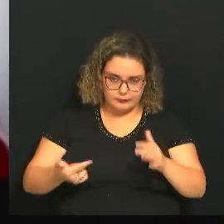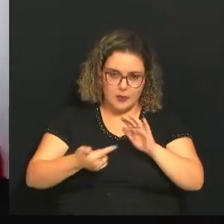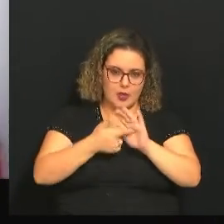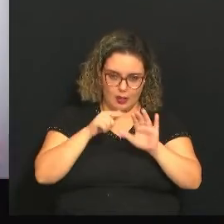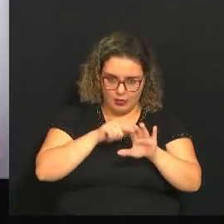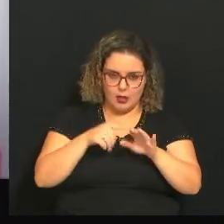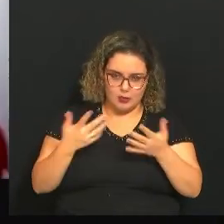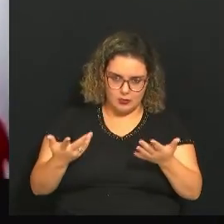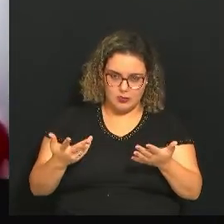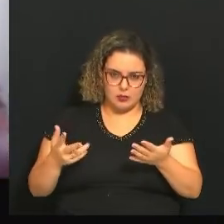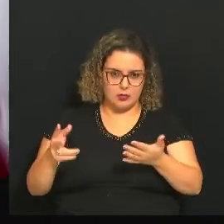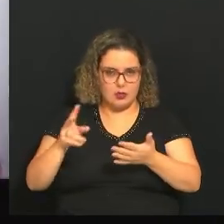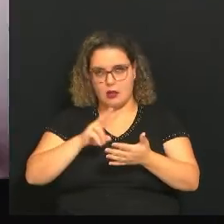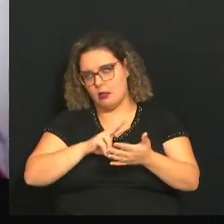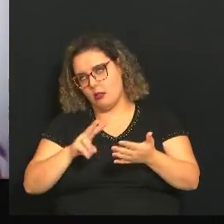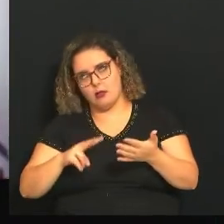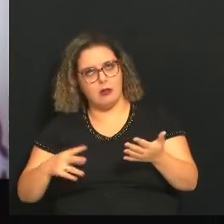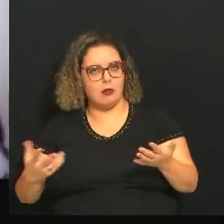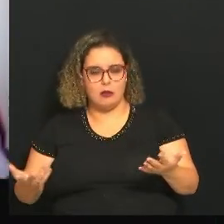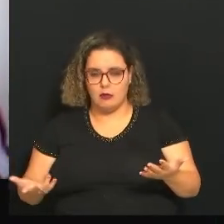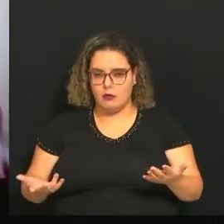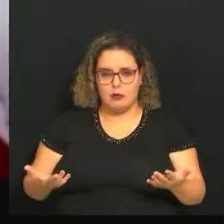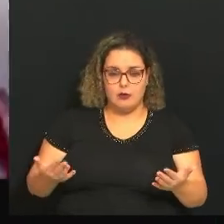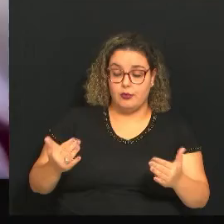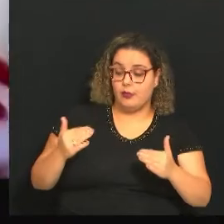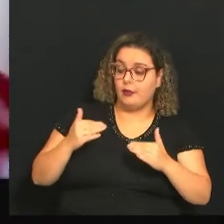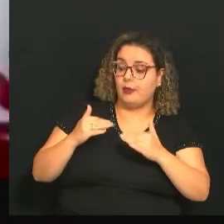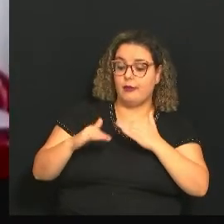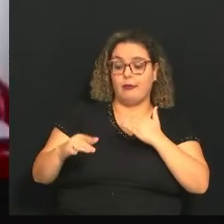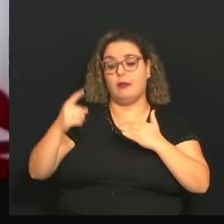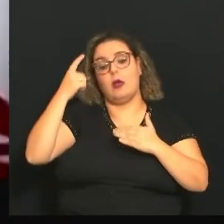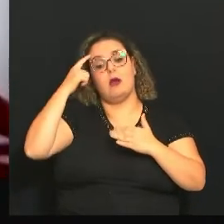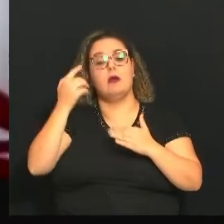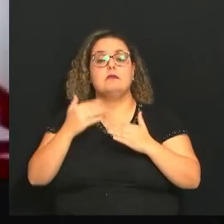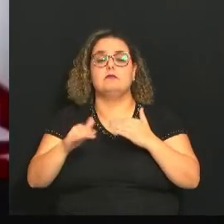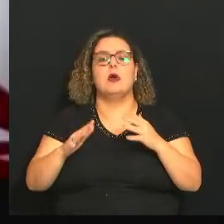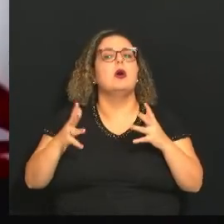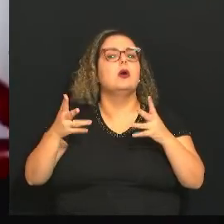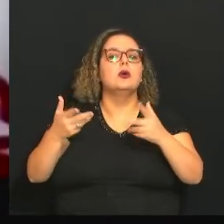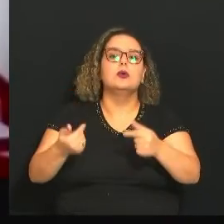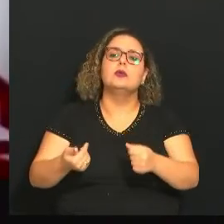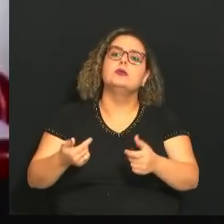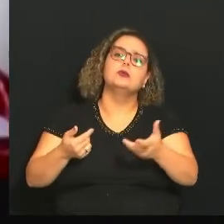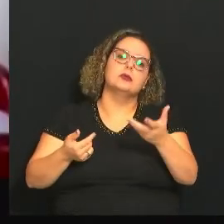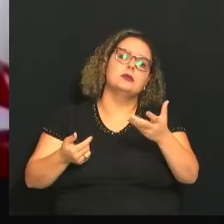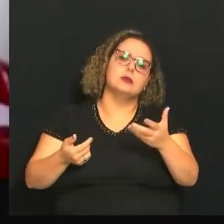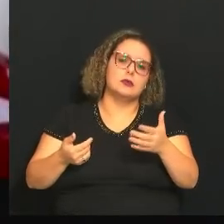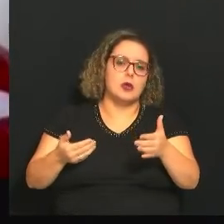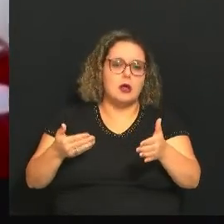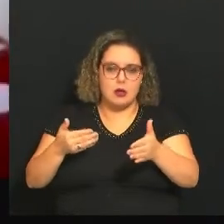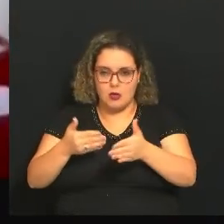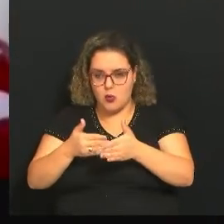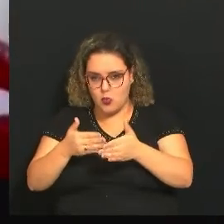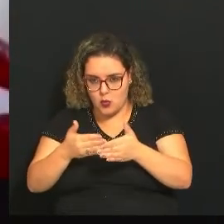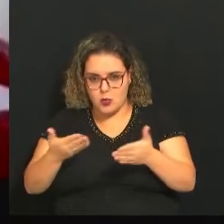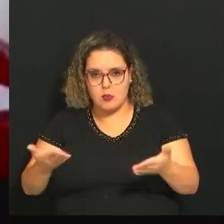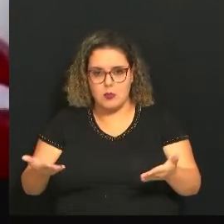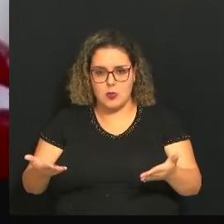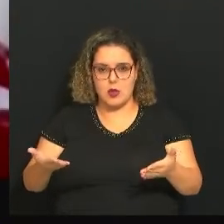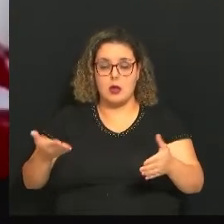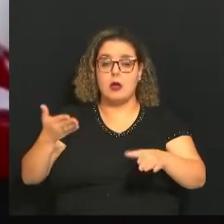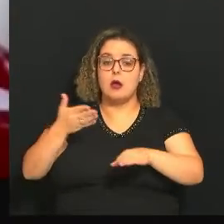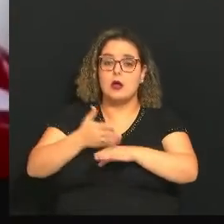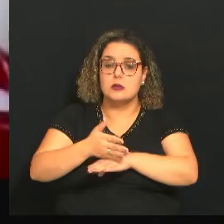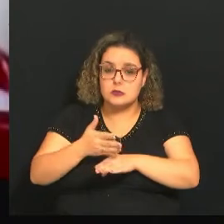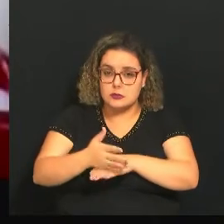de oposição, nada disso. Porque todo mundo aqui quer, no limite, todo mundo quer ter acesso à